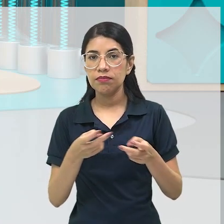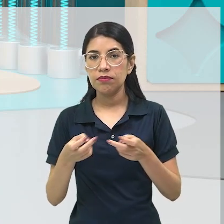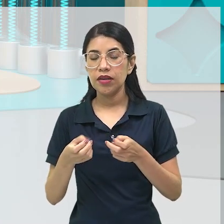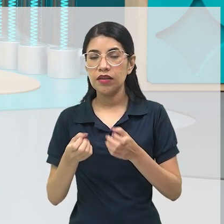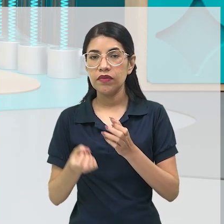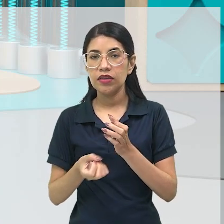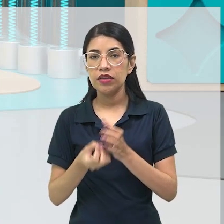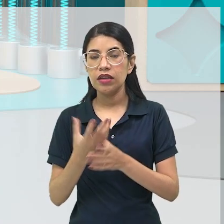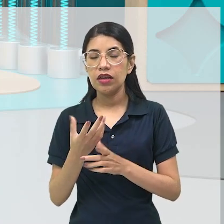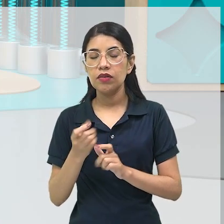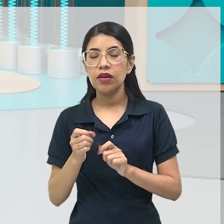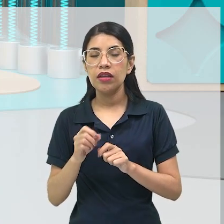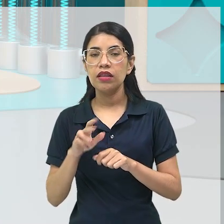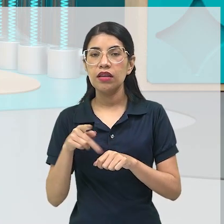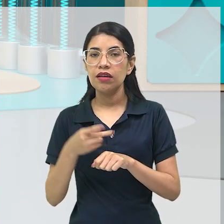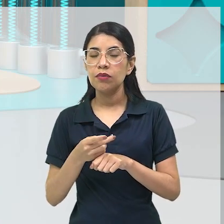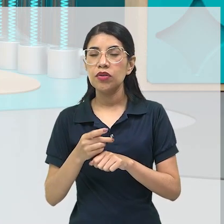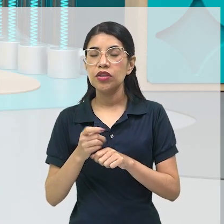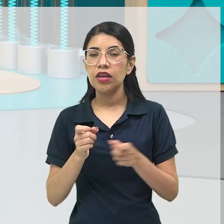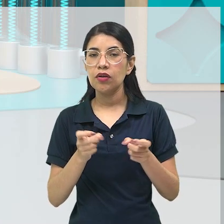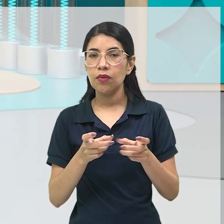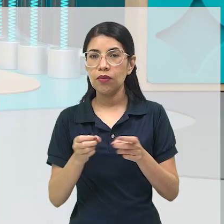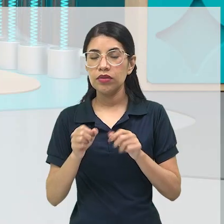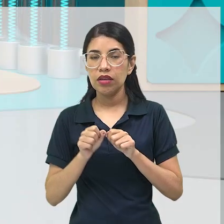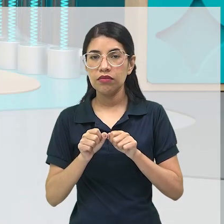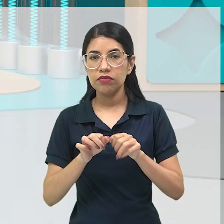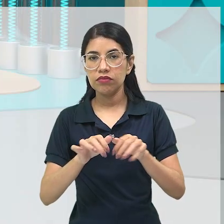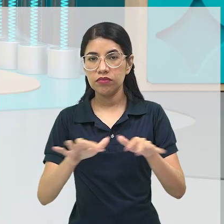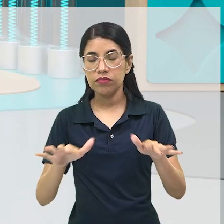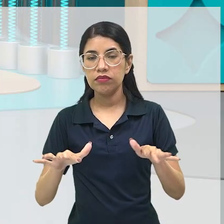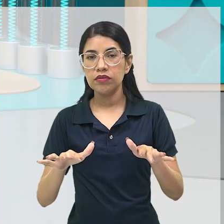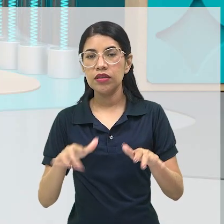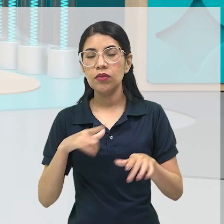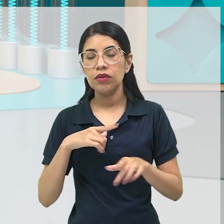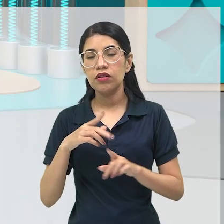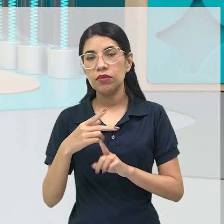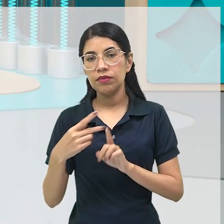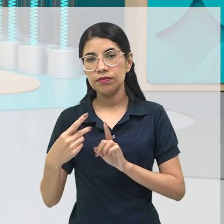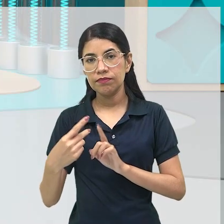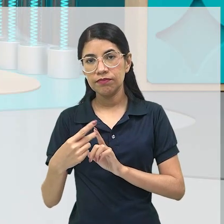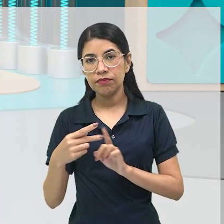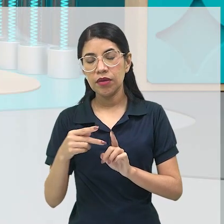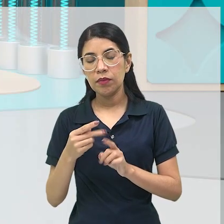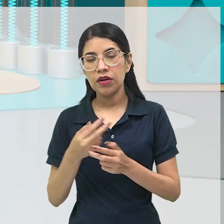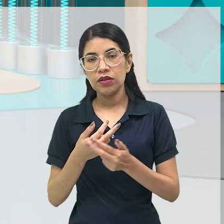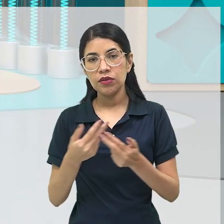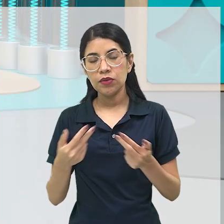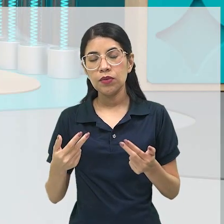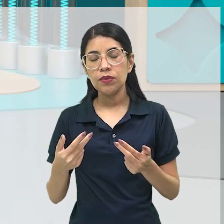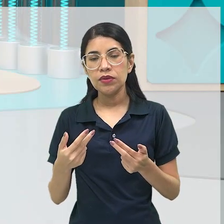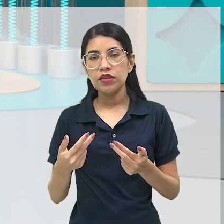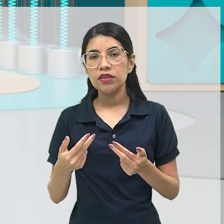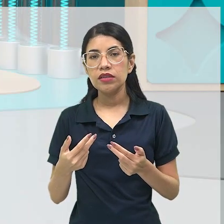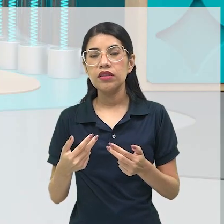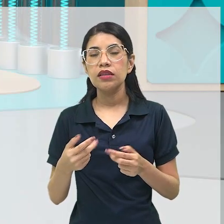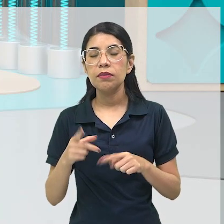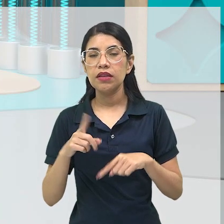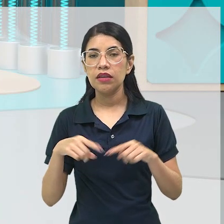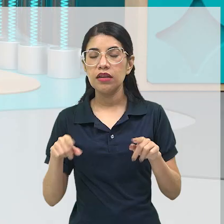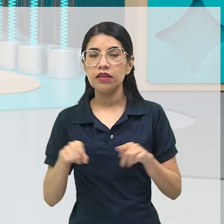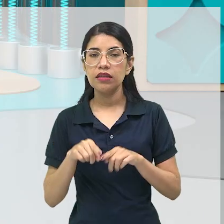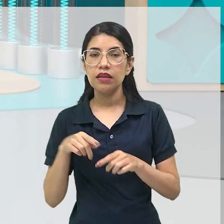da expansão do comércio. Então, eu tenho ali um olhar para as riquezas após a